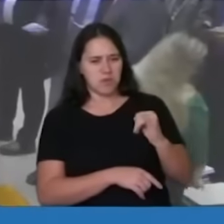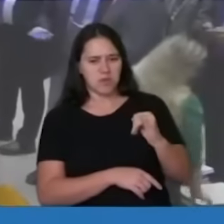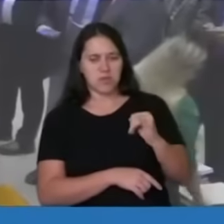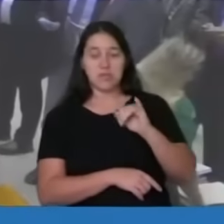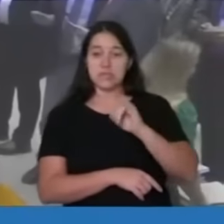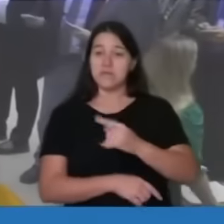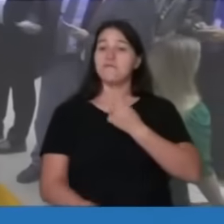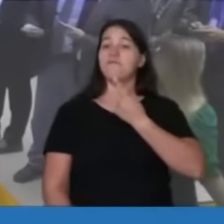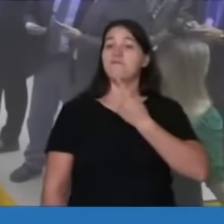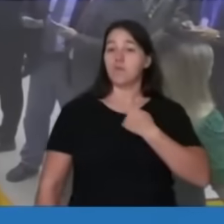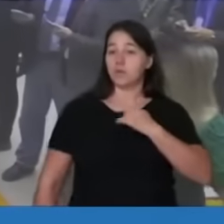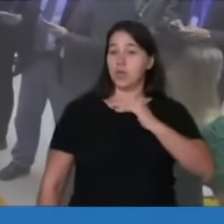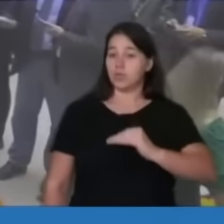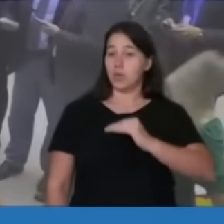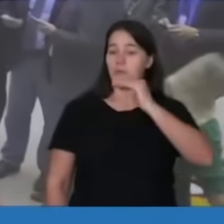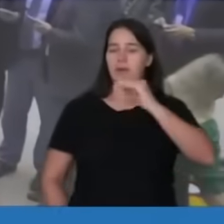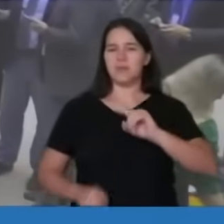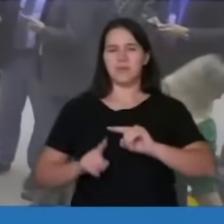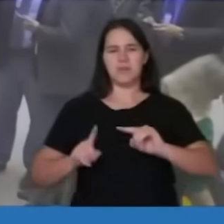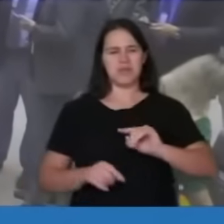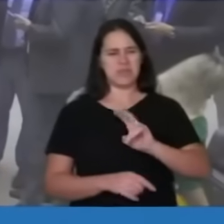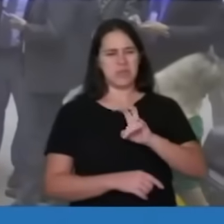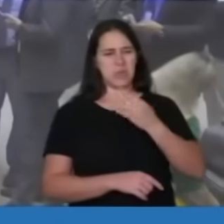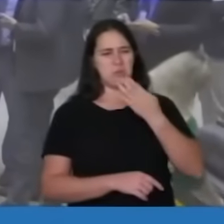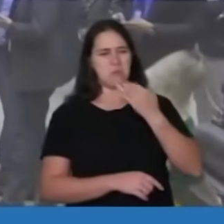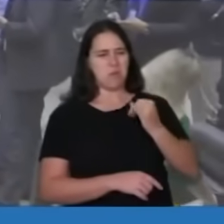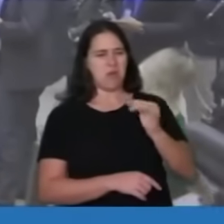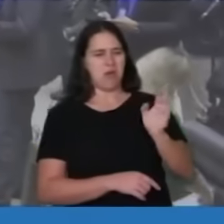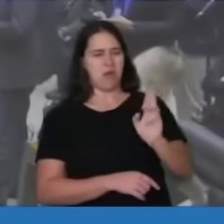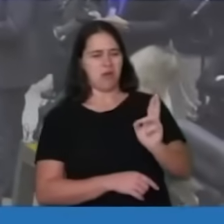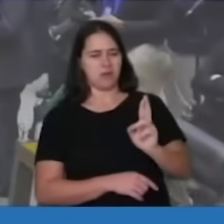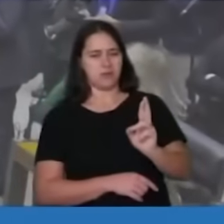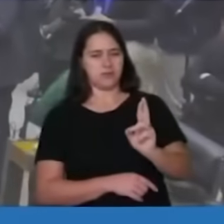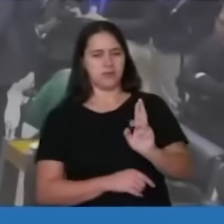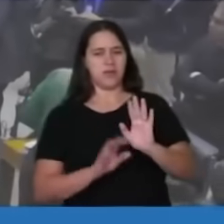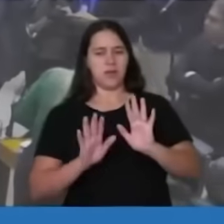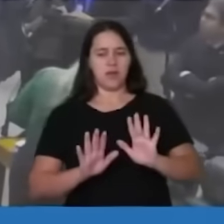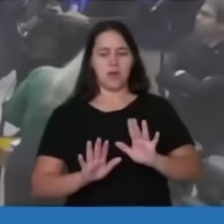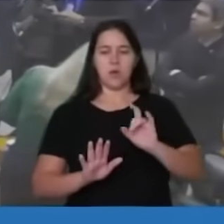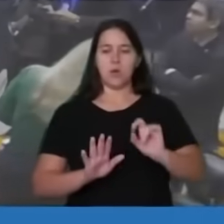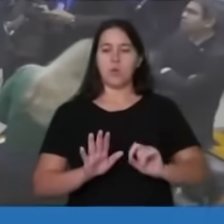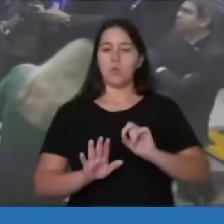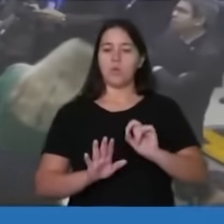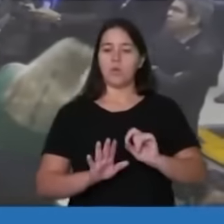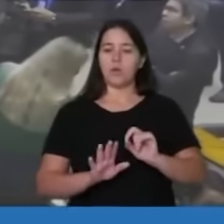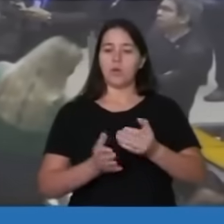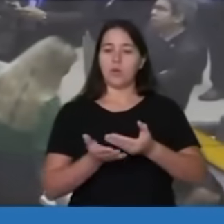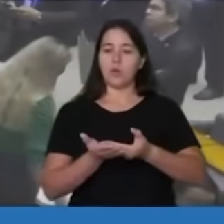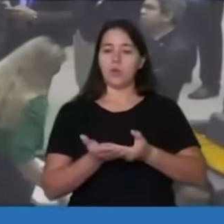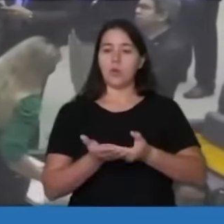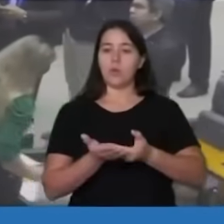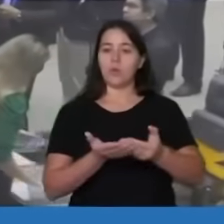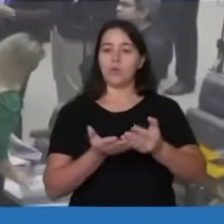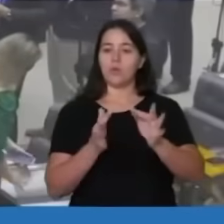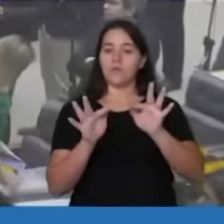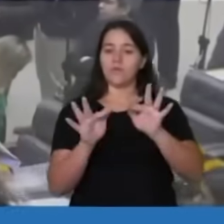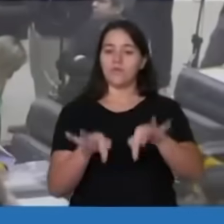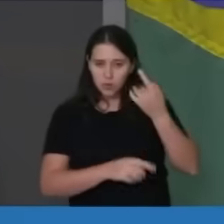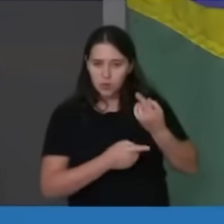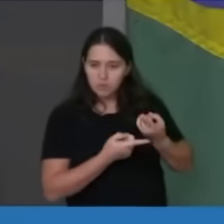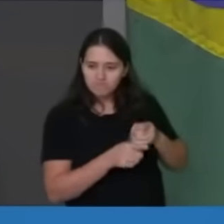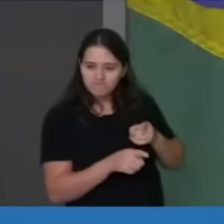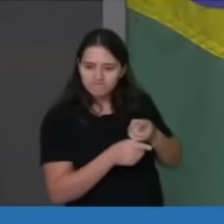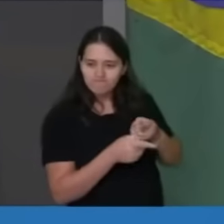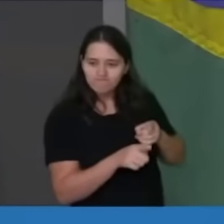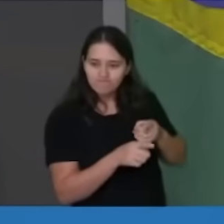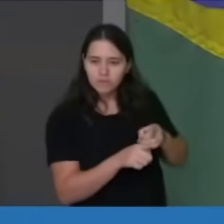nós respeitaremos, mas o valor de 5 bi, ele primeiro, a prevalecer, ele é o início do fim do financiamento público.